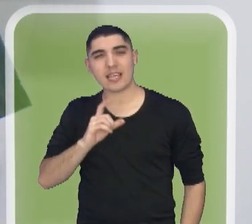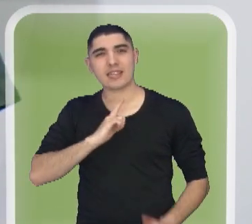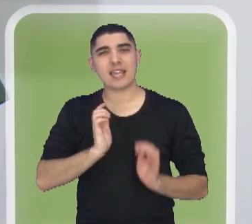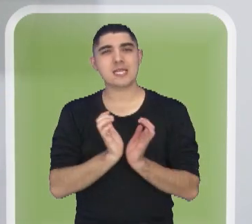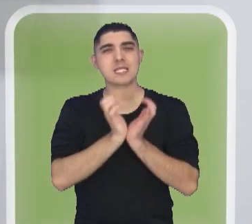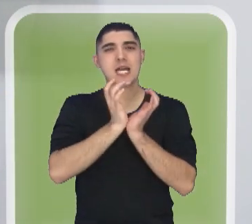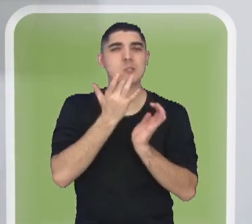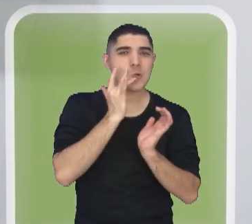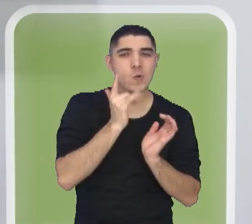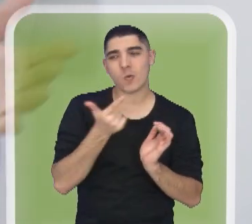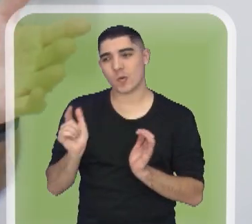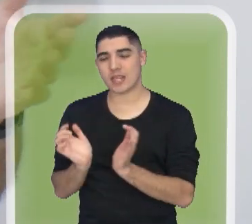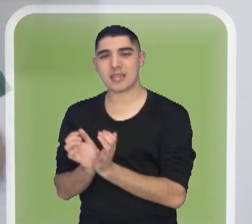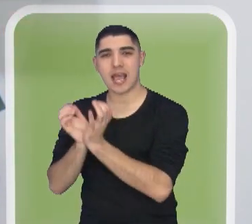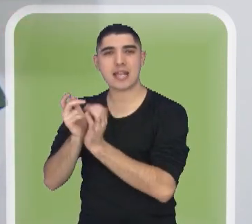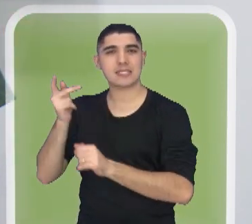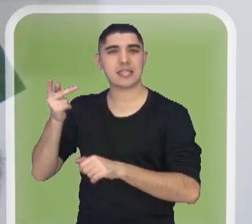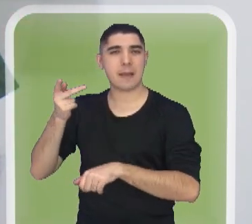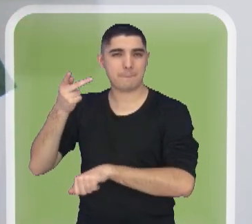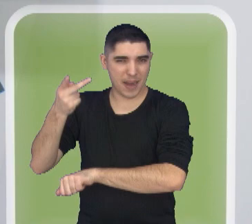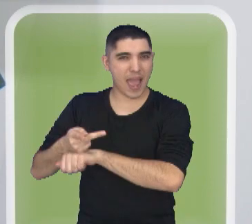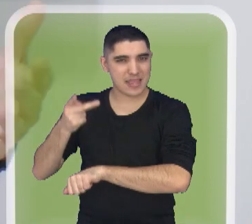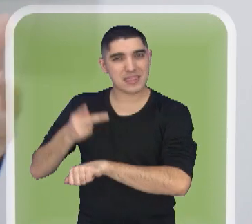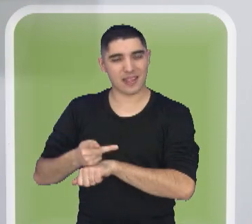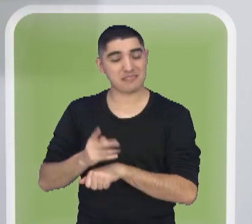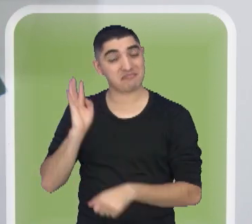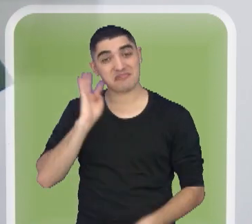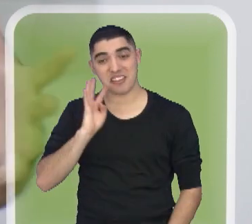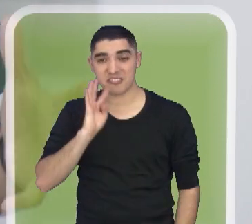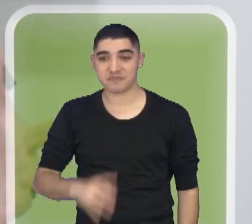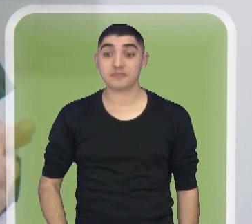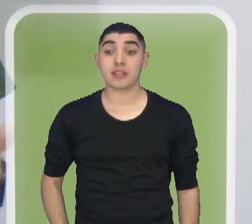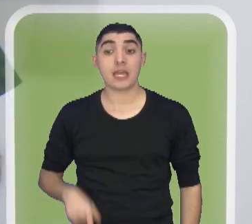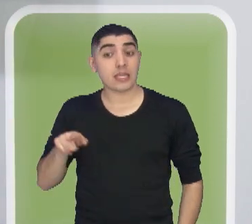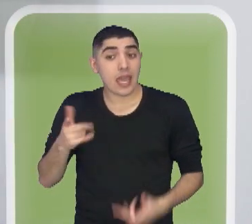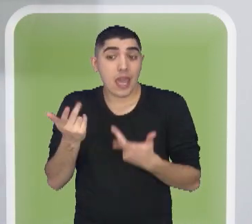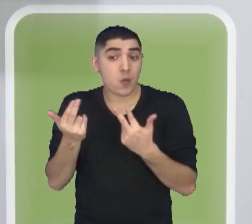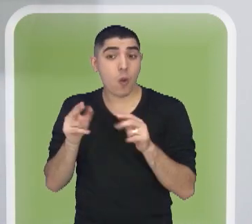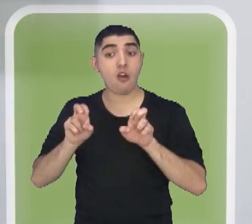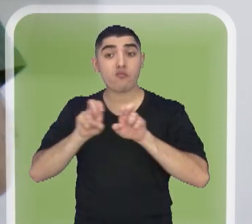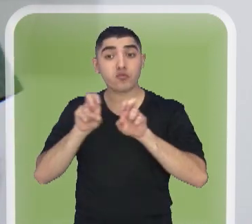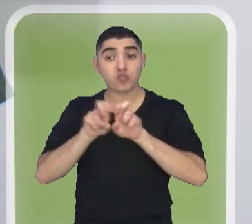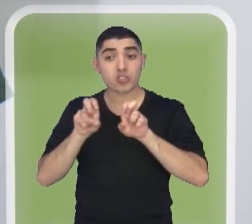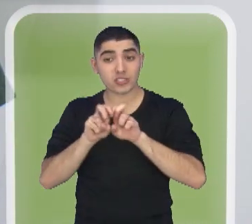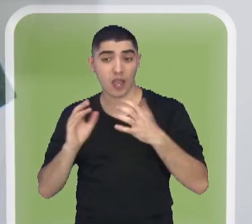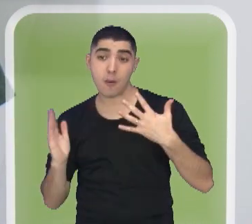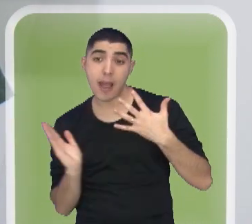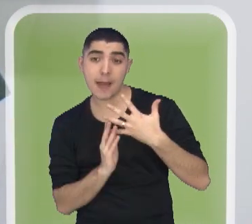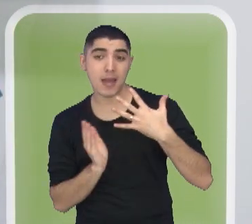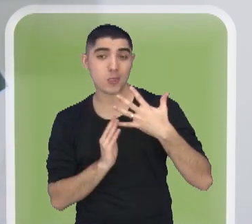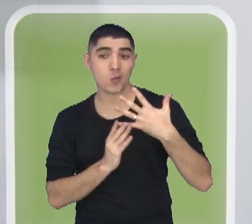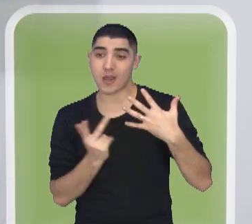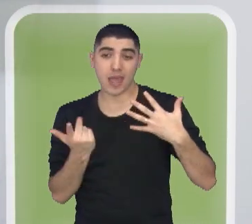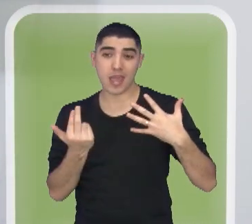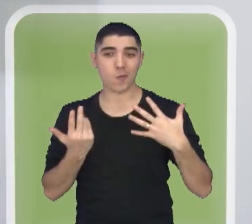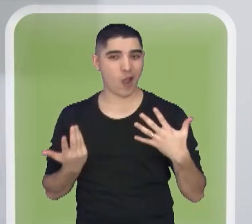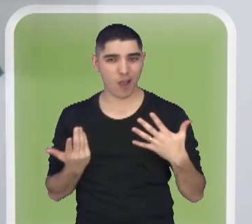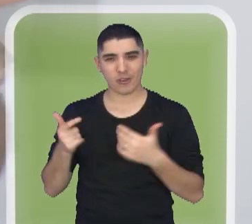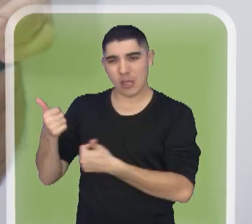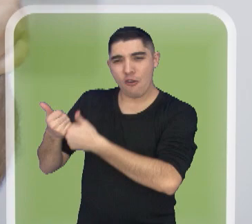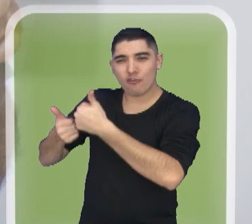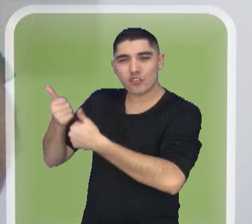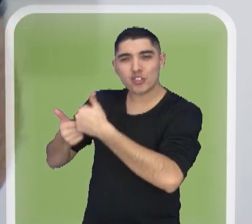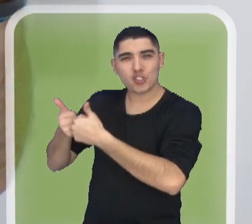Exato, perfeito. E essa Copa Popular é como se fosse o amador do campo, mas no futsal. Exato. Né? É muito bacana.